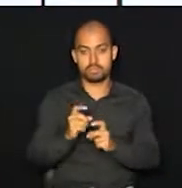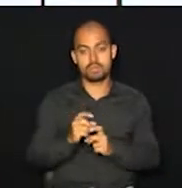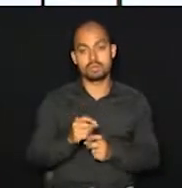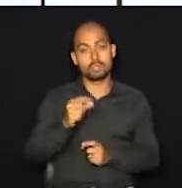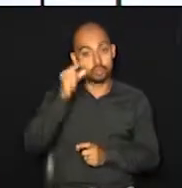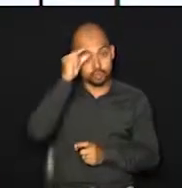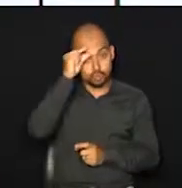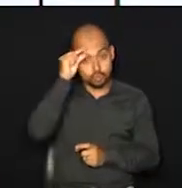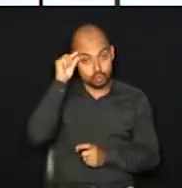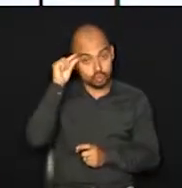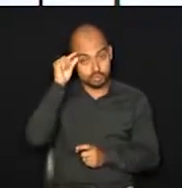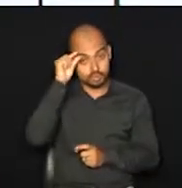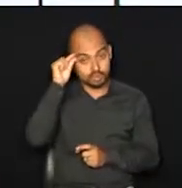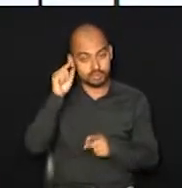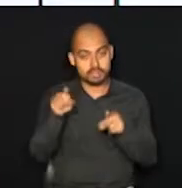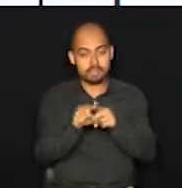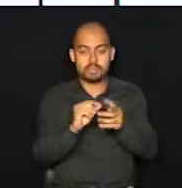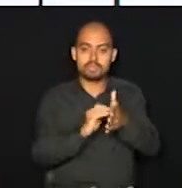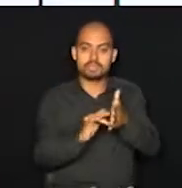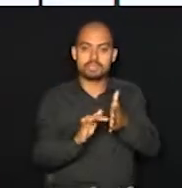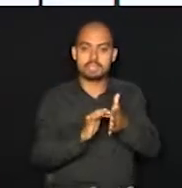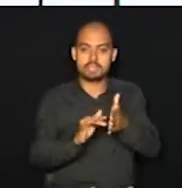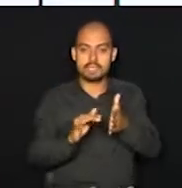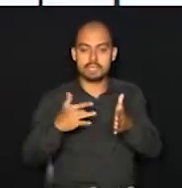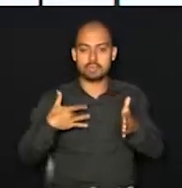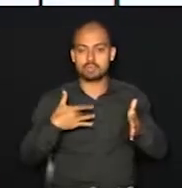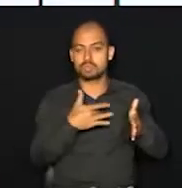Jonas Donizete, também o secretário de Saúde,